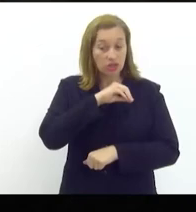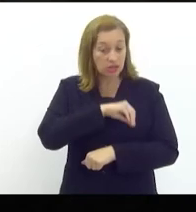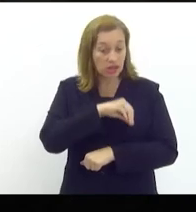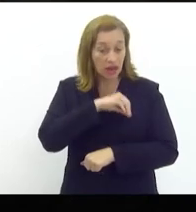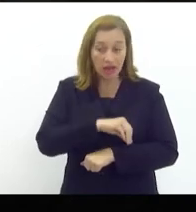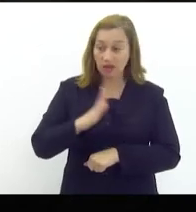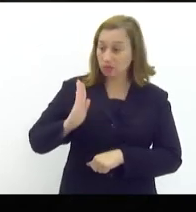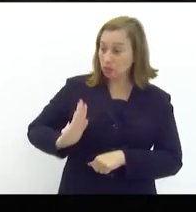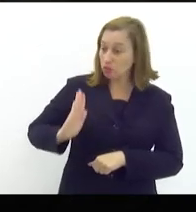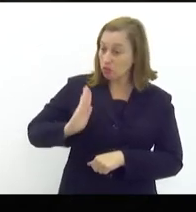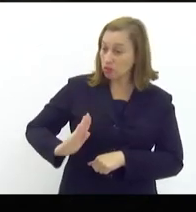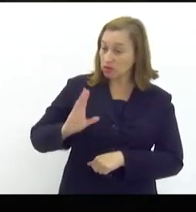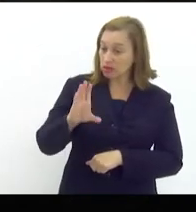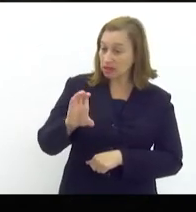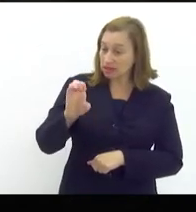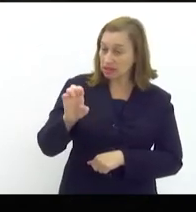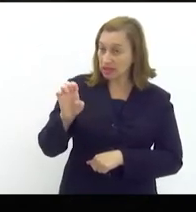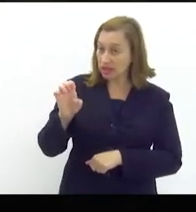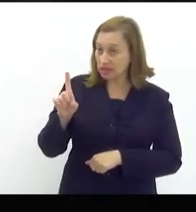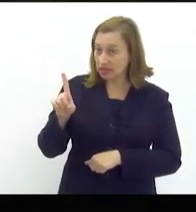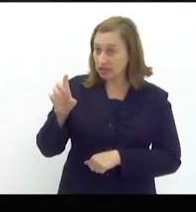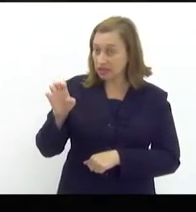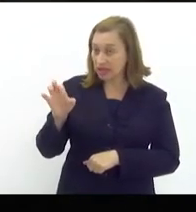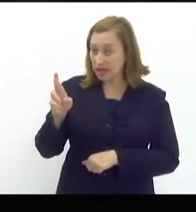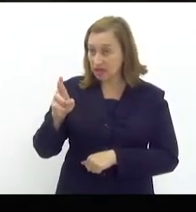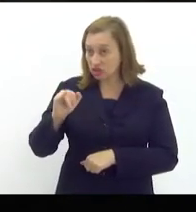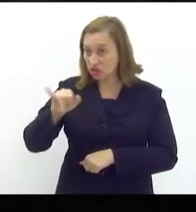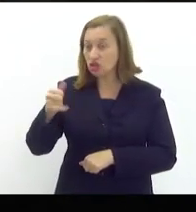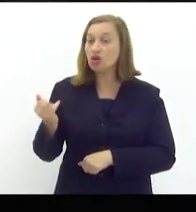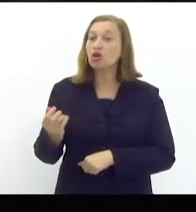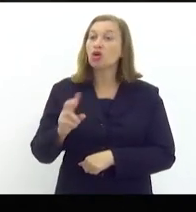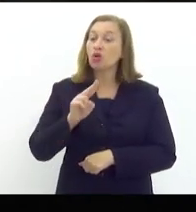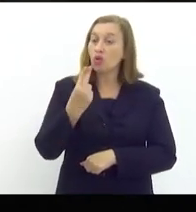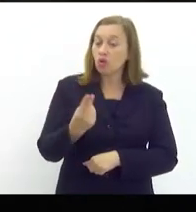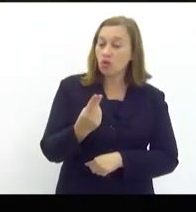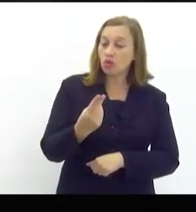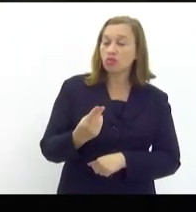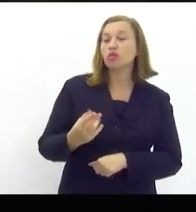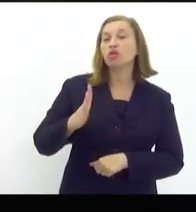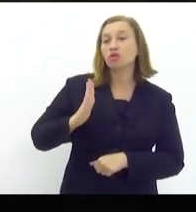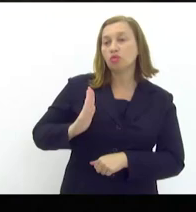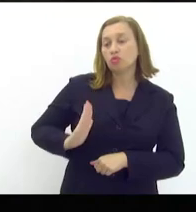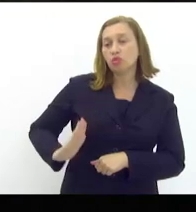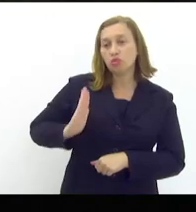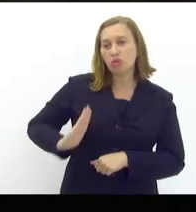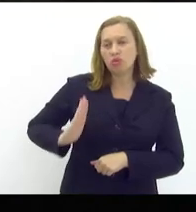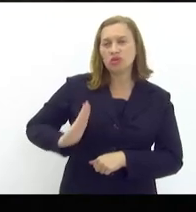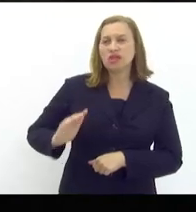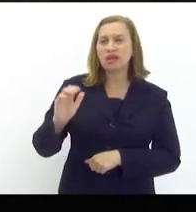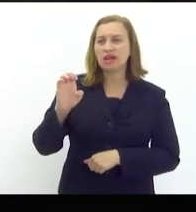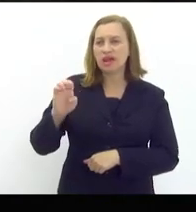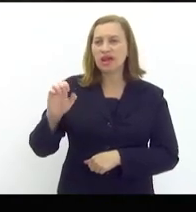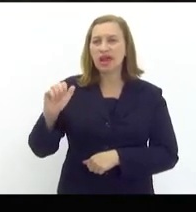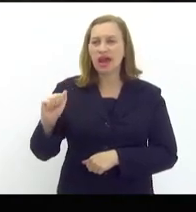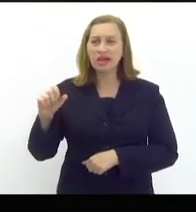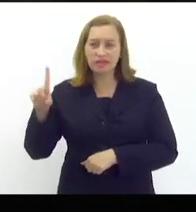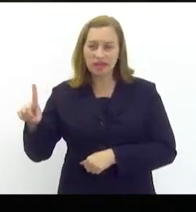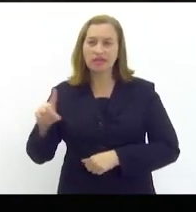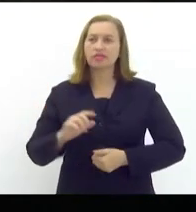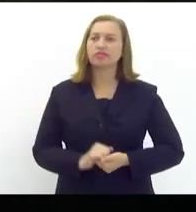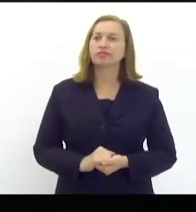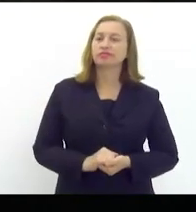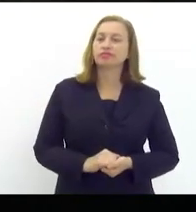Cederj ou por bolsas OAB Caps Então dessa forma foi criado um Grande